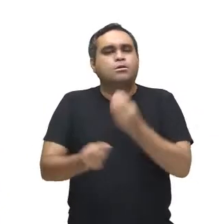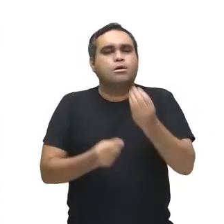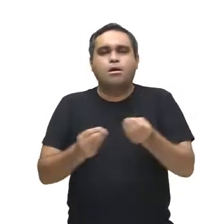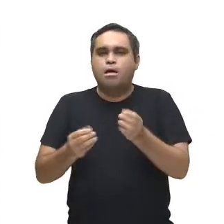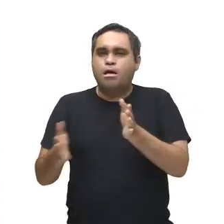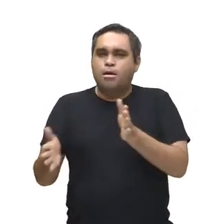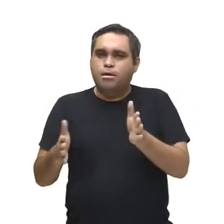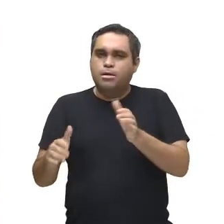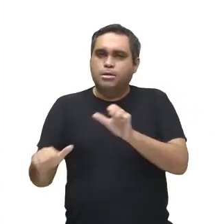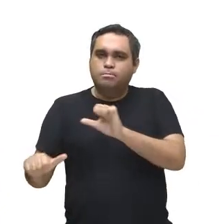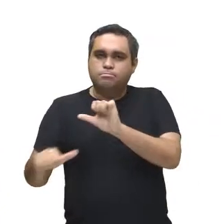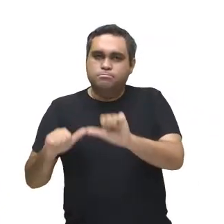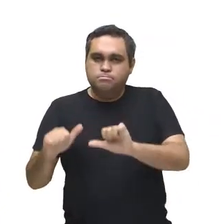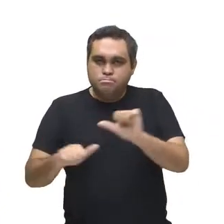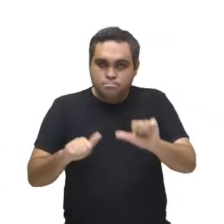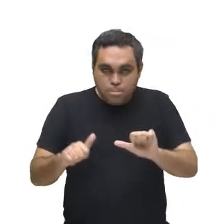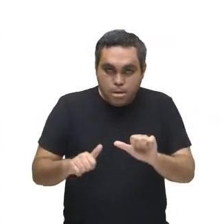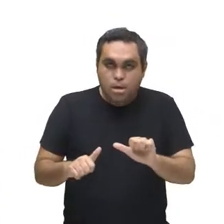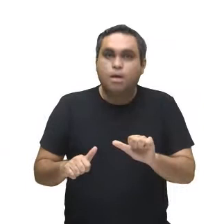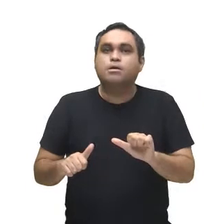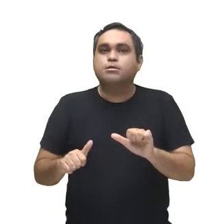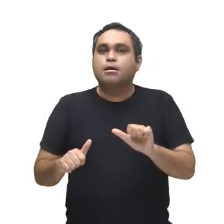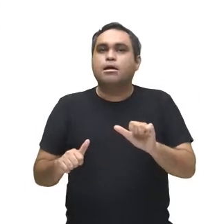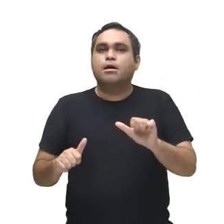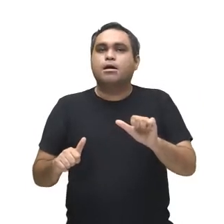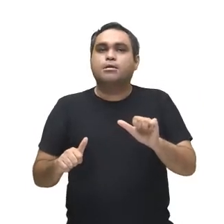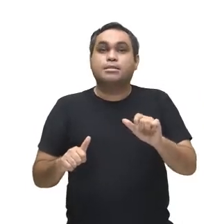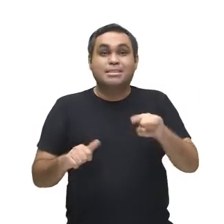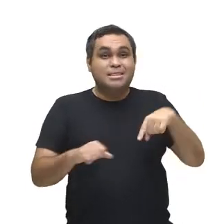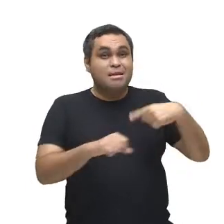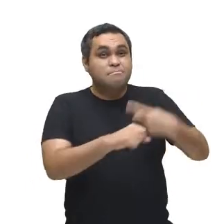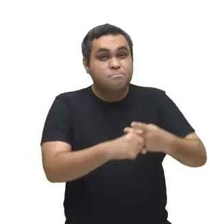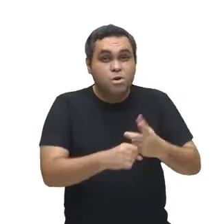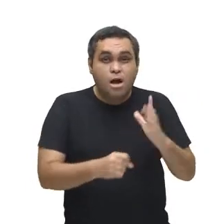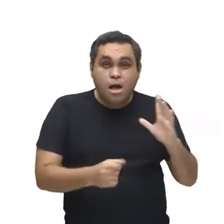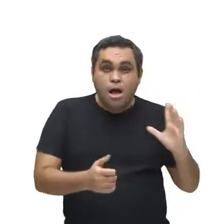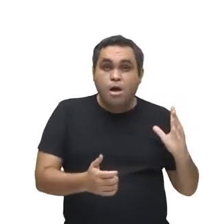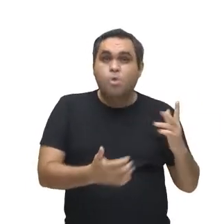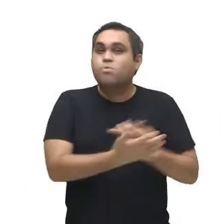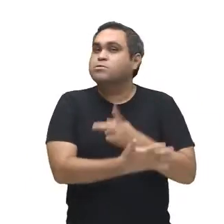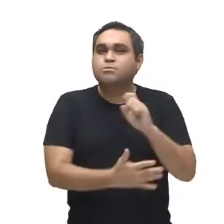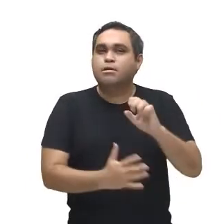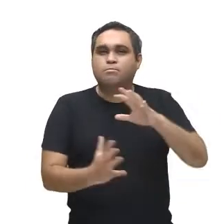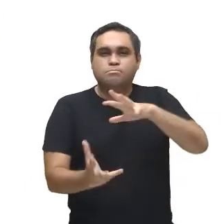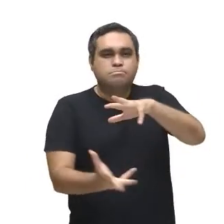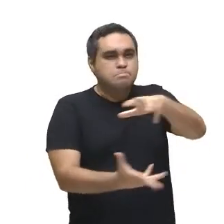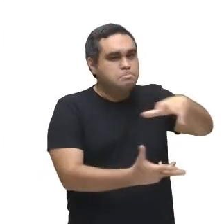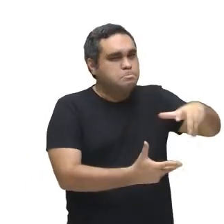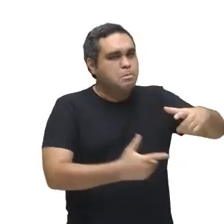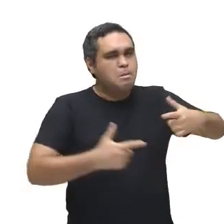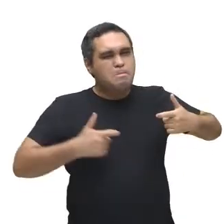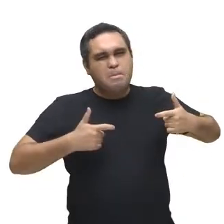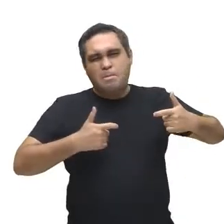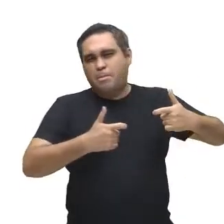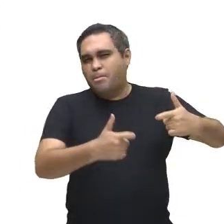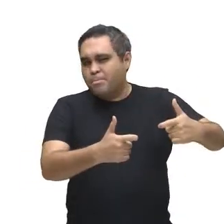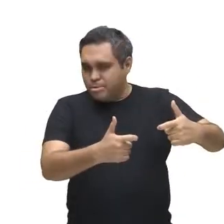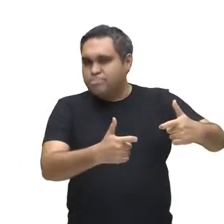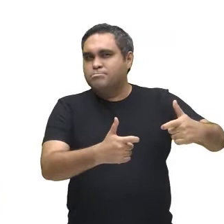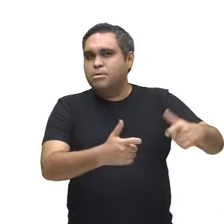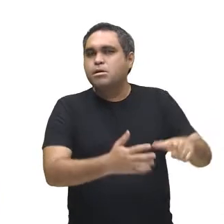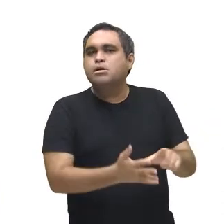que culminaram com o primeiro conflito armado em escala global que se tem notícia, a Primeira